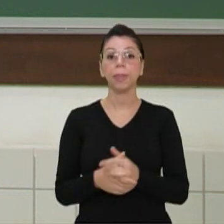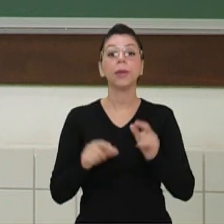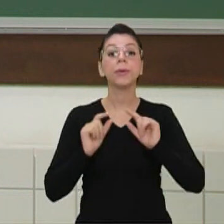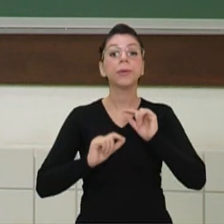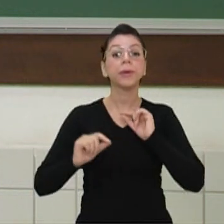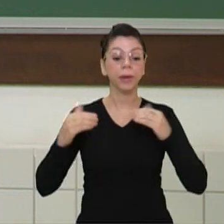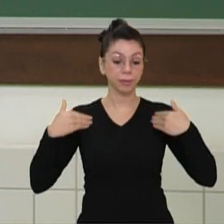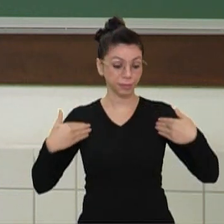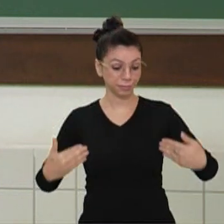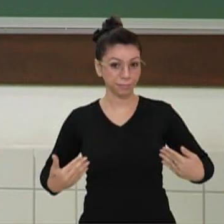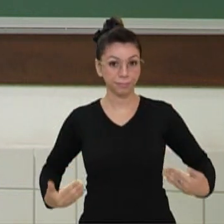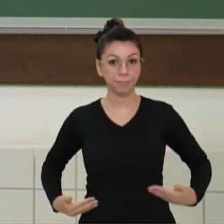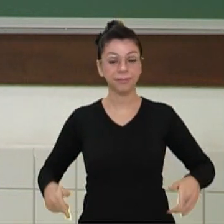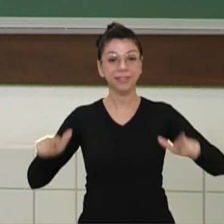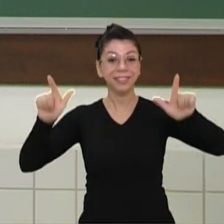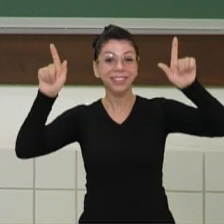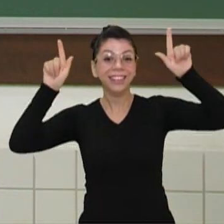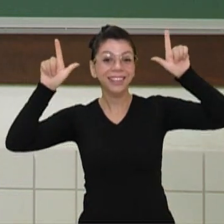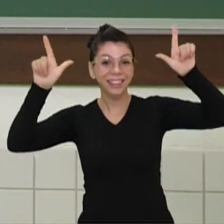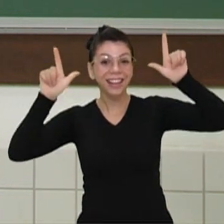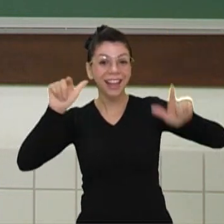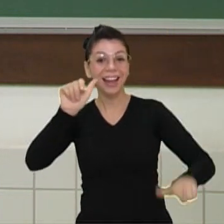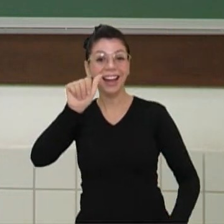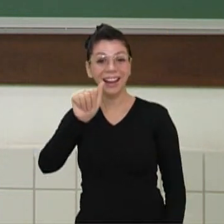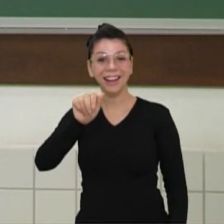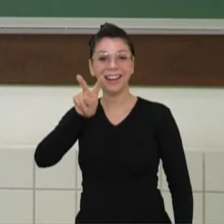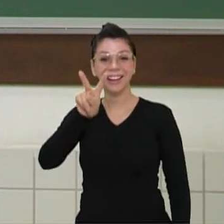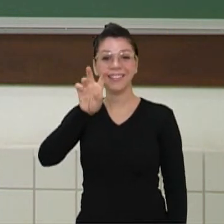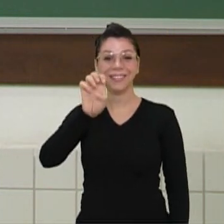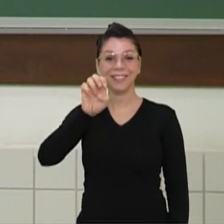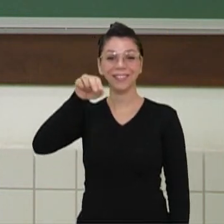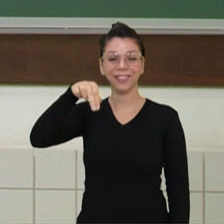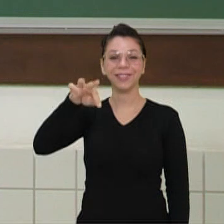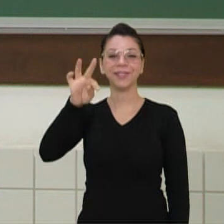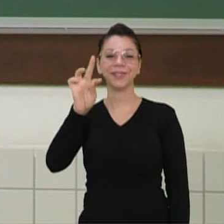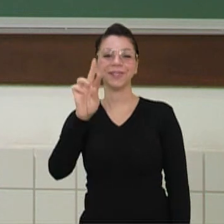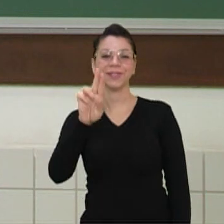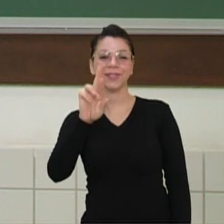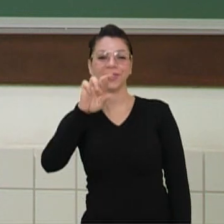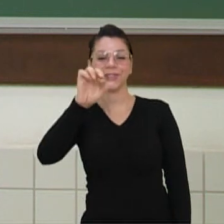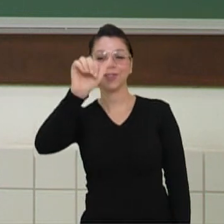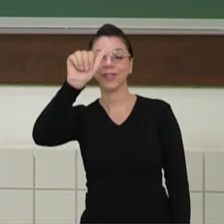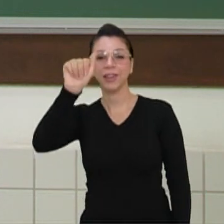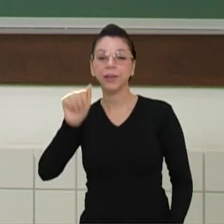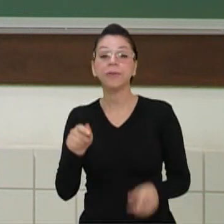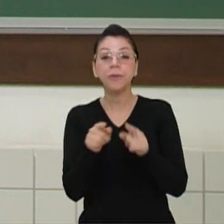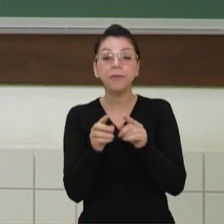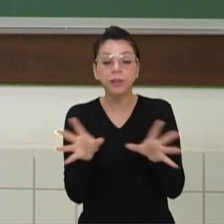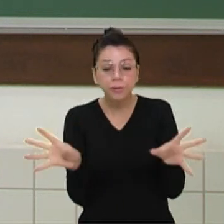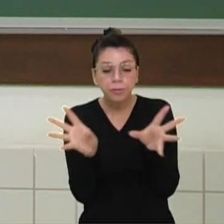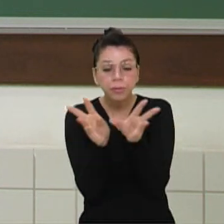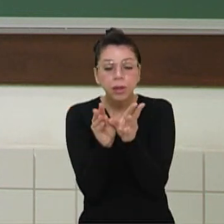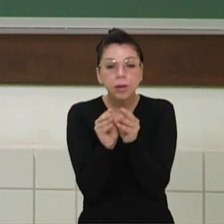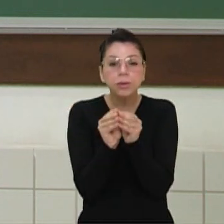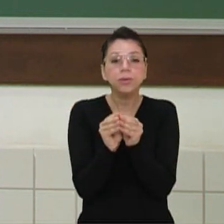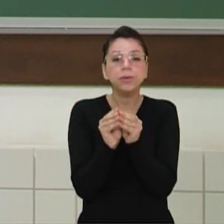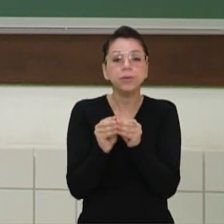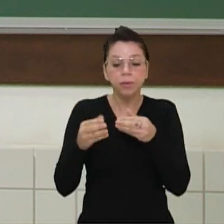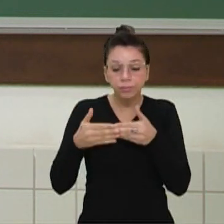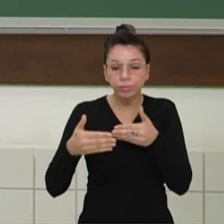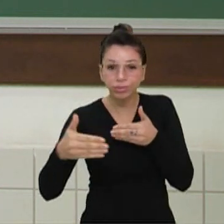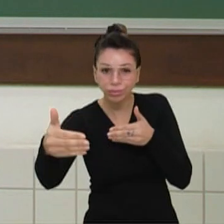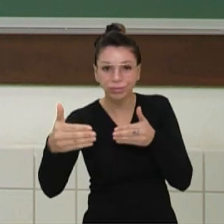práticas corporais de aventura. Então faremos um breve resumo passando por todas as práticas que estudamos no segundo trimestre.